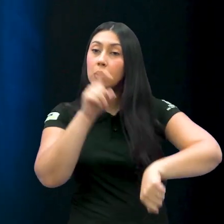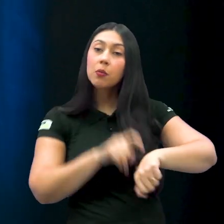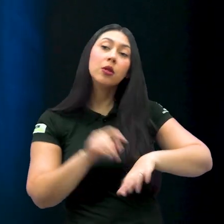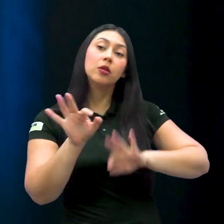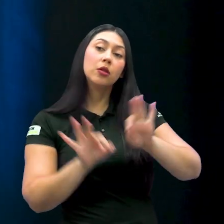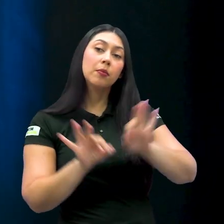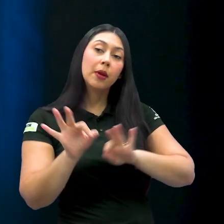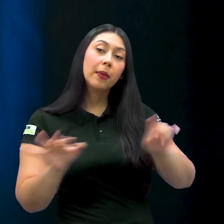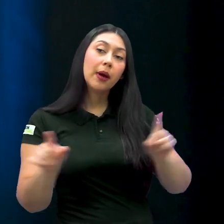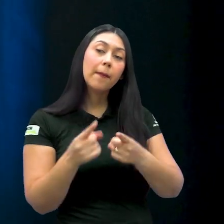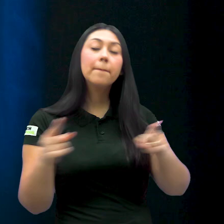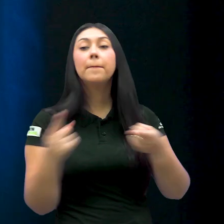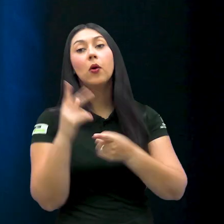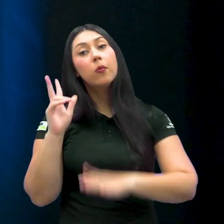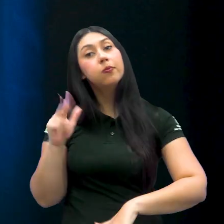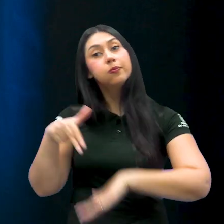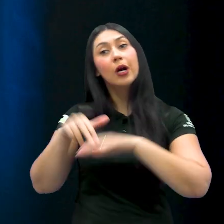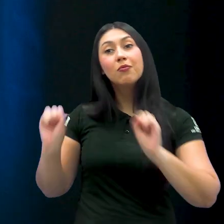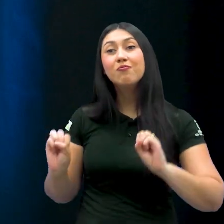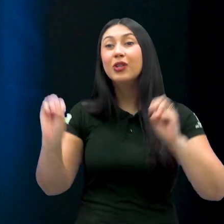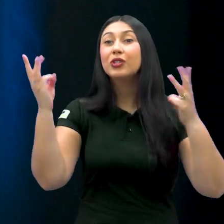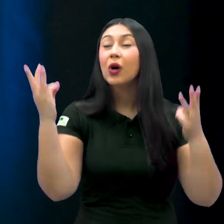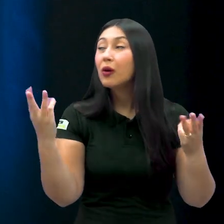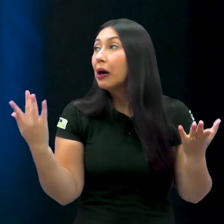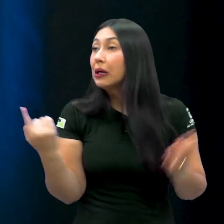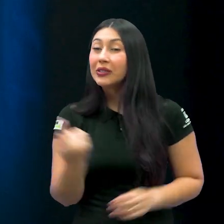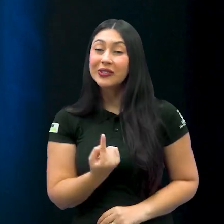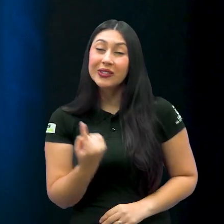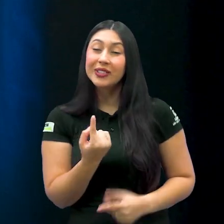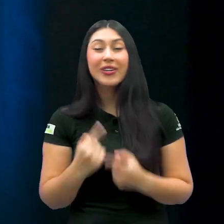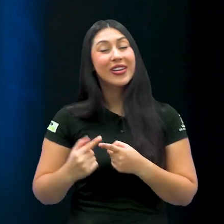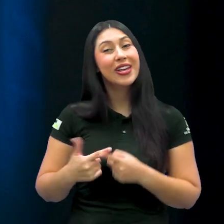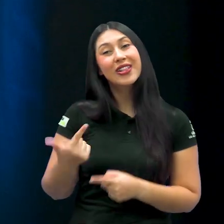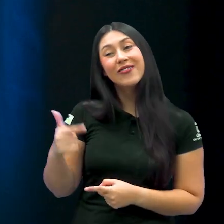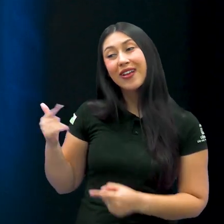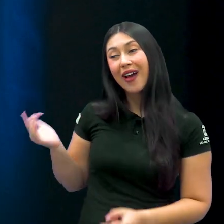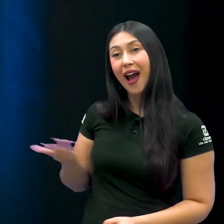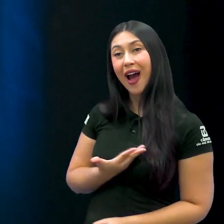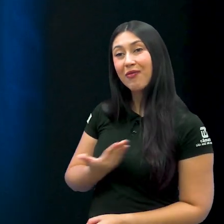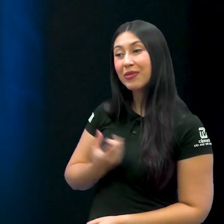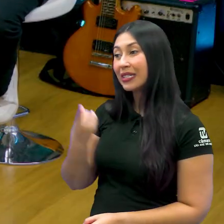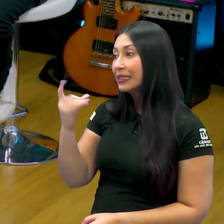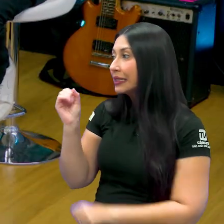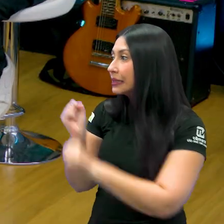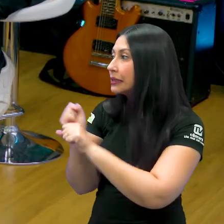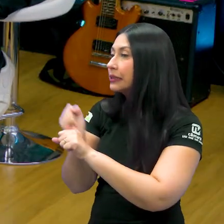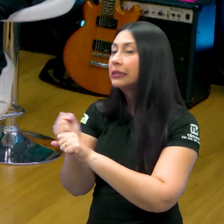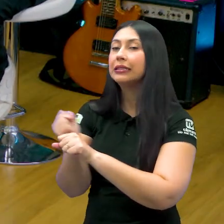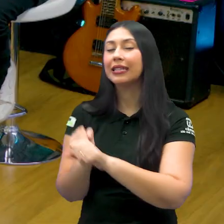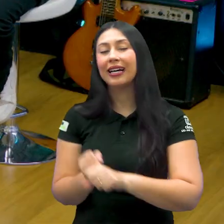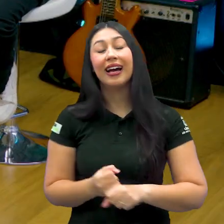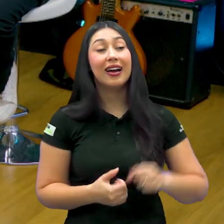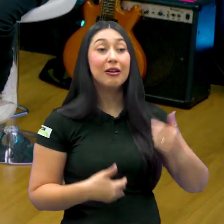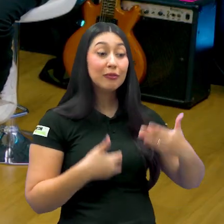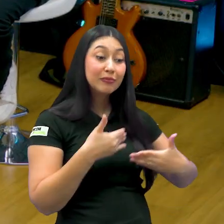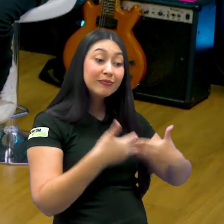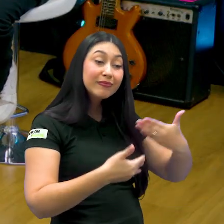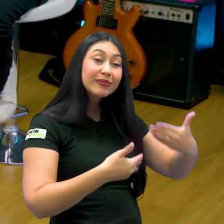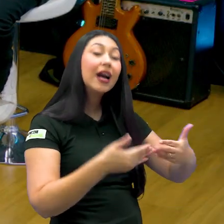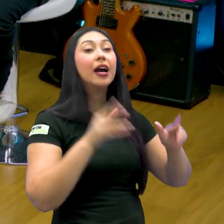na hora de ir para o show, para o palco e você não vê os seus companheiros de 10 anos ali do seu lado? É um